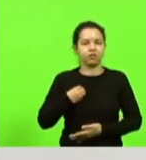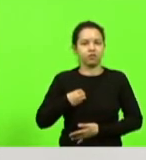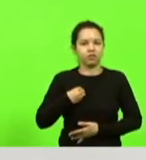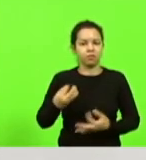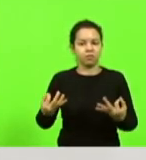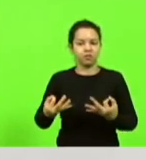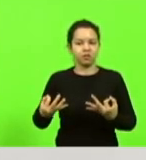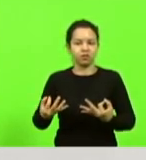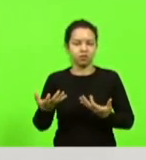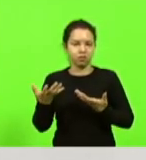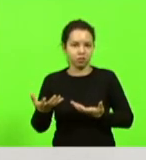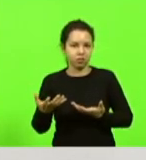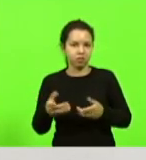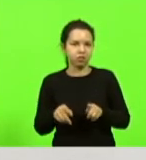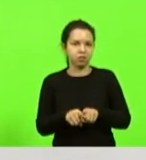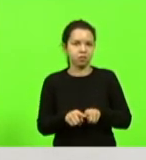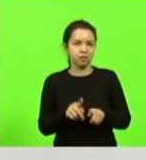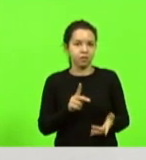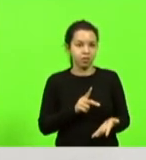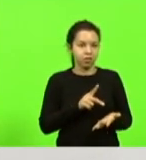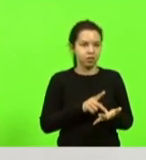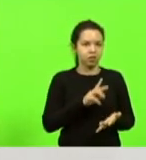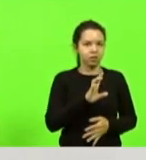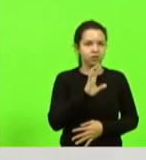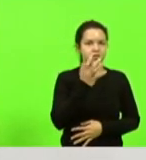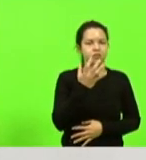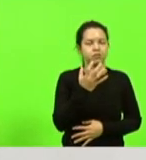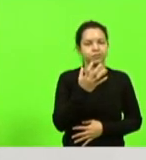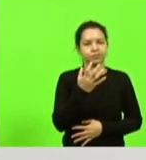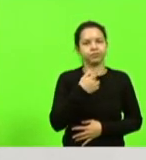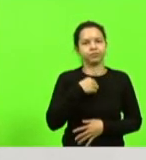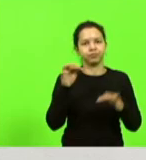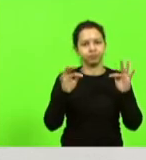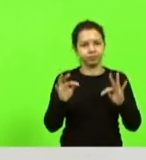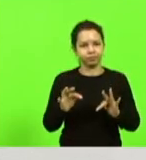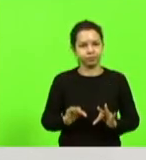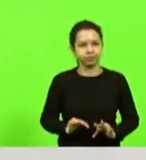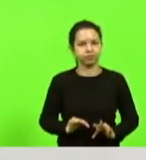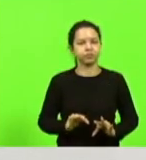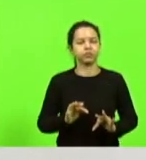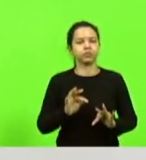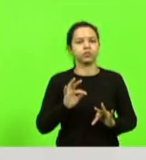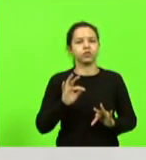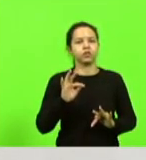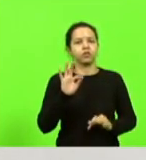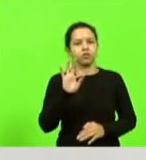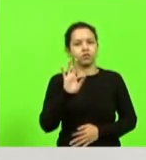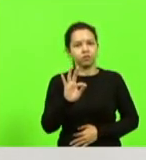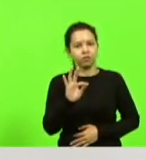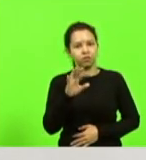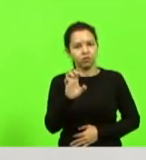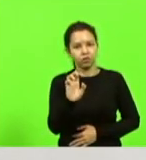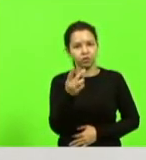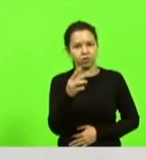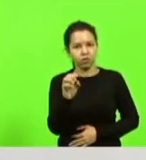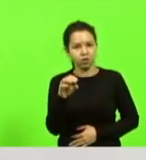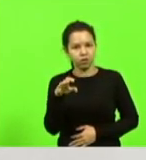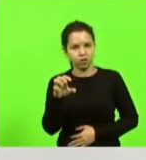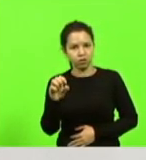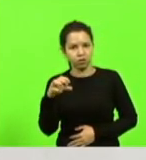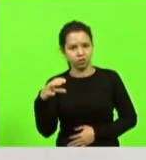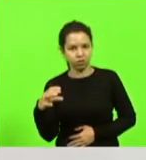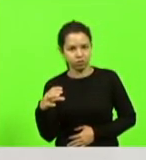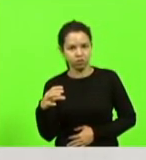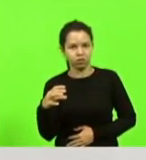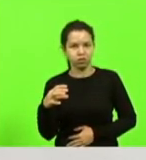da realidade. Fiquei muito feliz aqui com os comentários aqui da FEUESC, né? E que a gente usa grande parte do